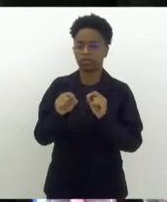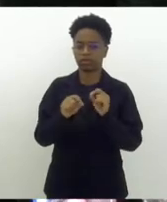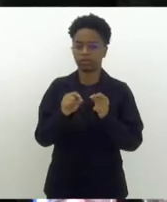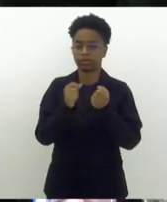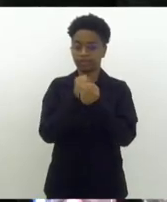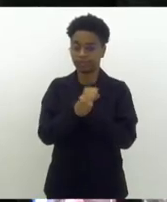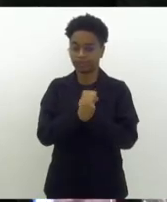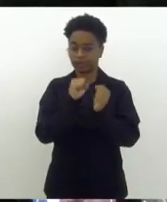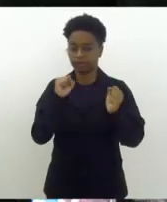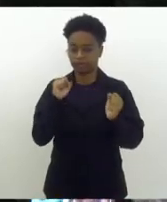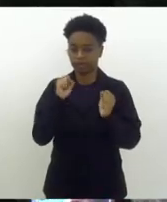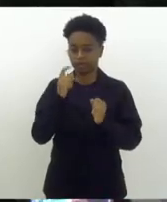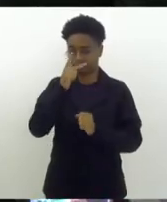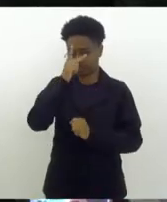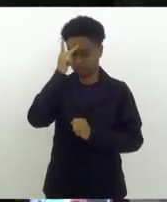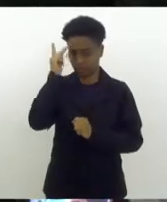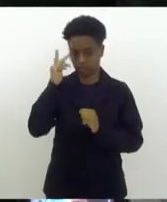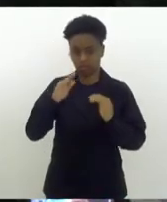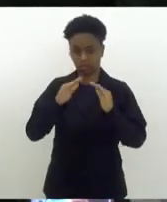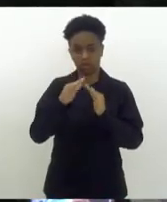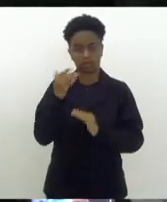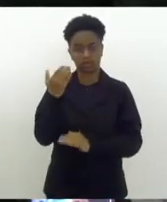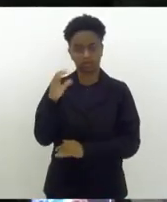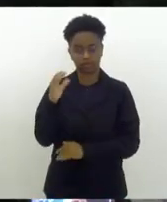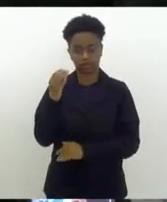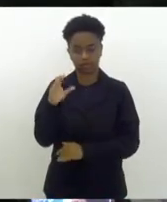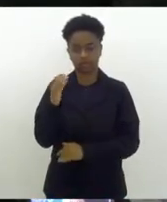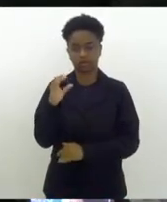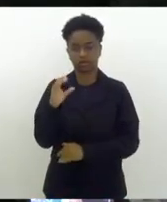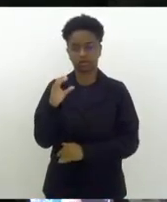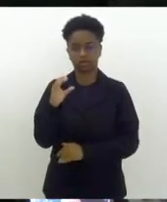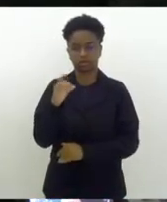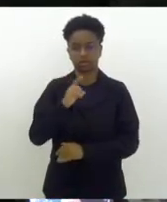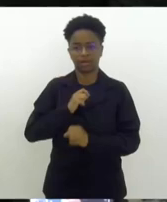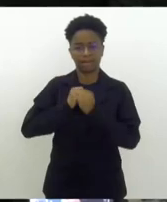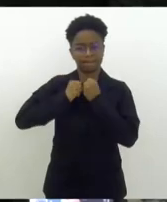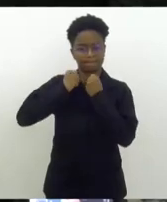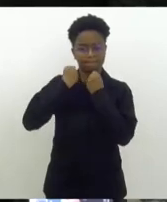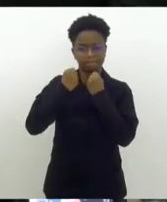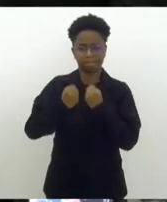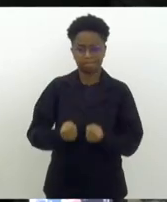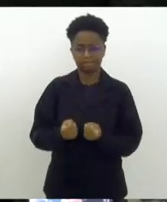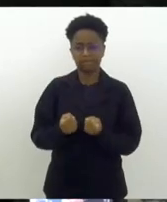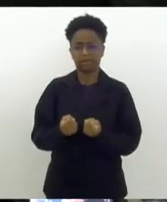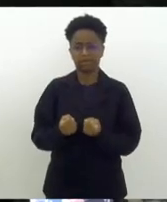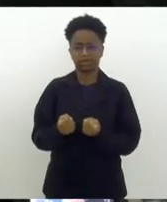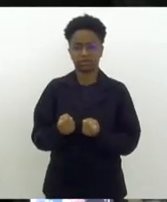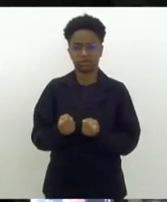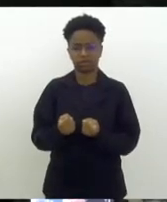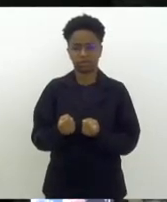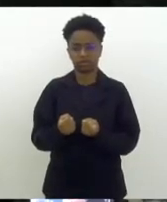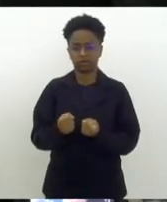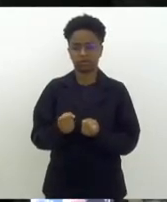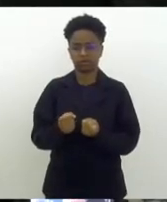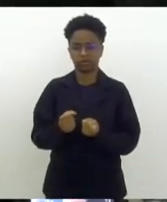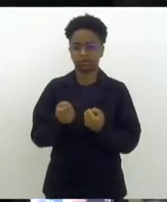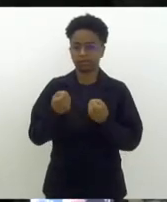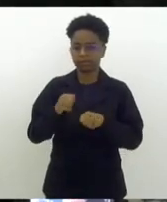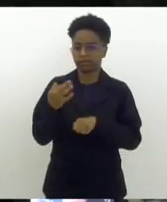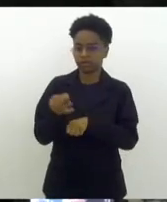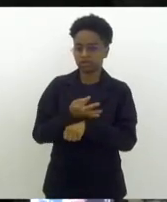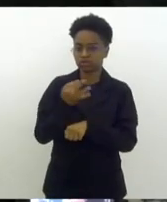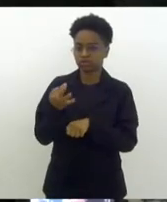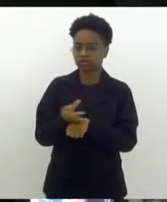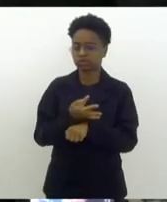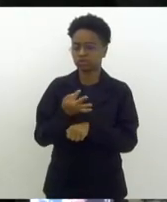libertar os moradores de Niterói da pesadíssima carga de ter que sustentar